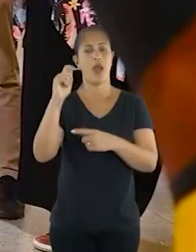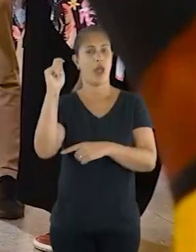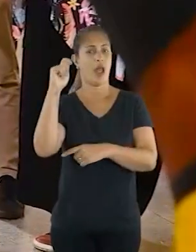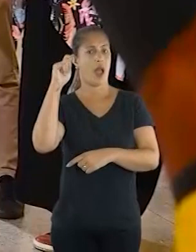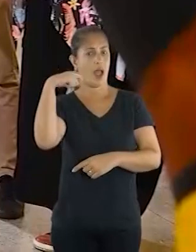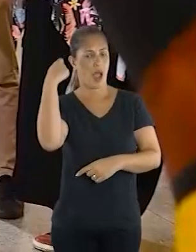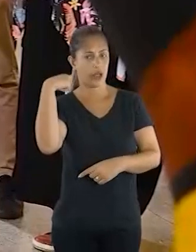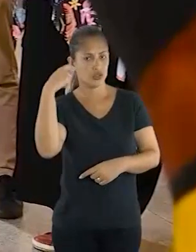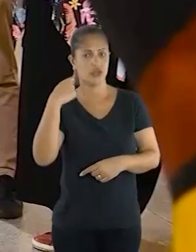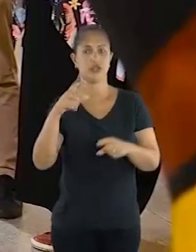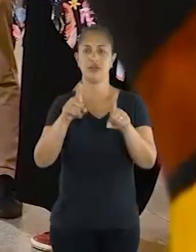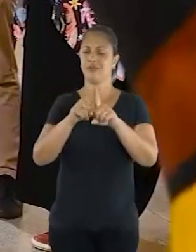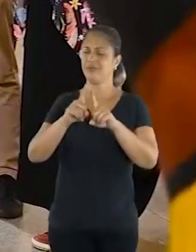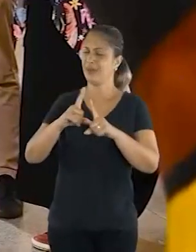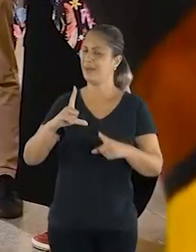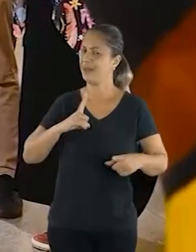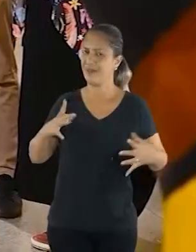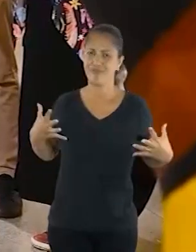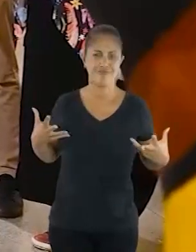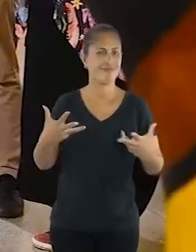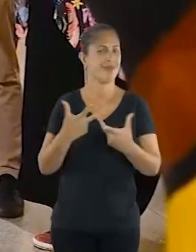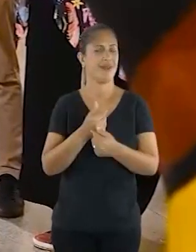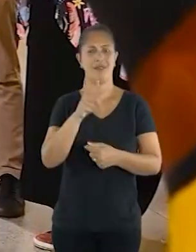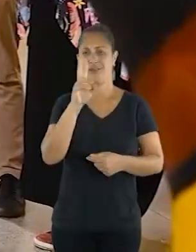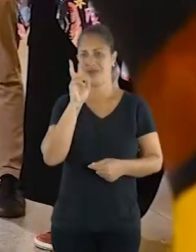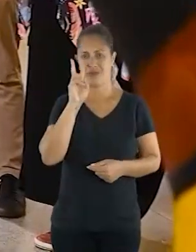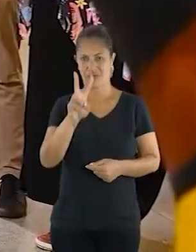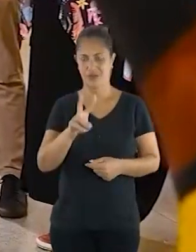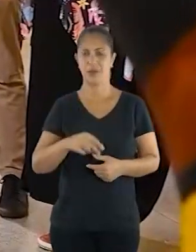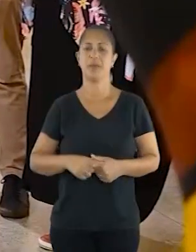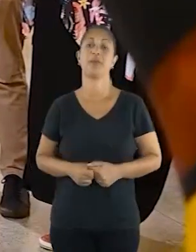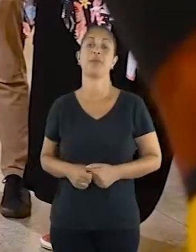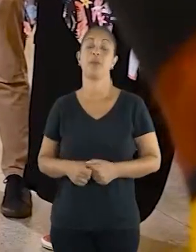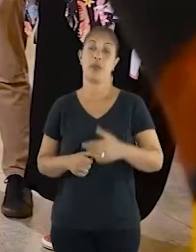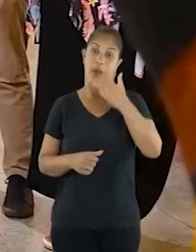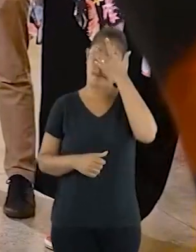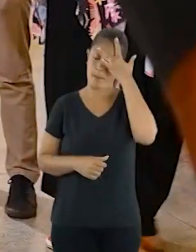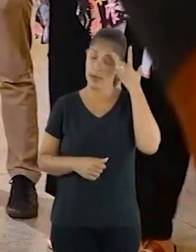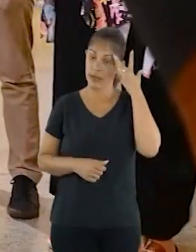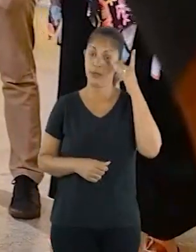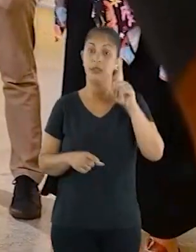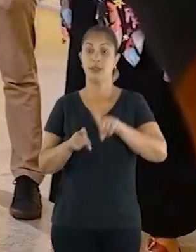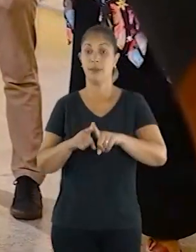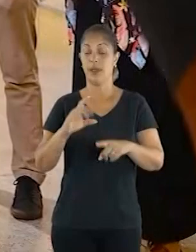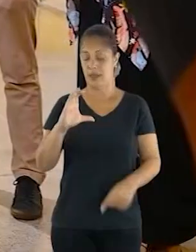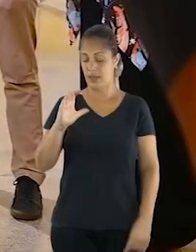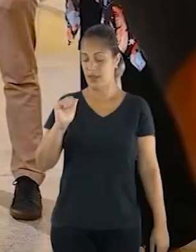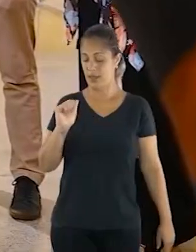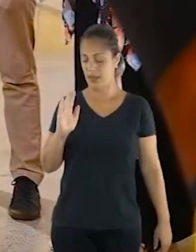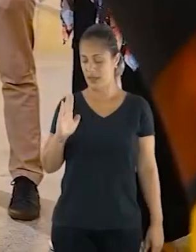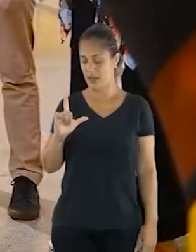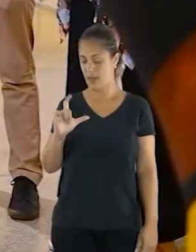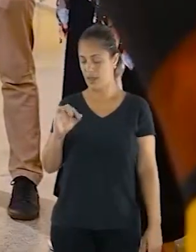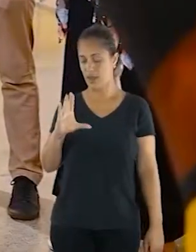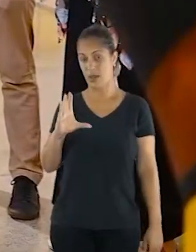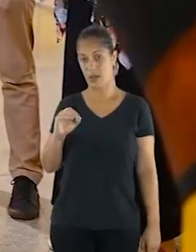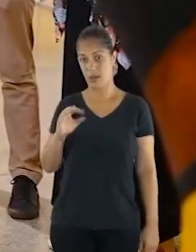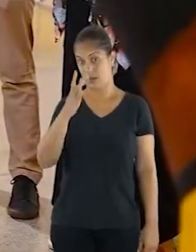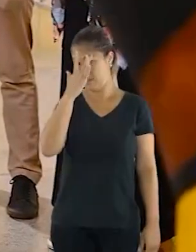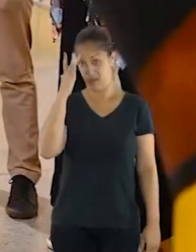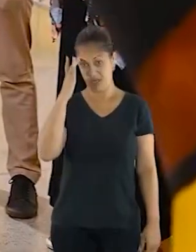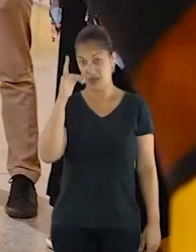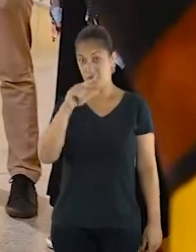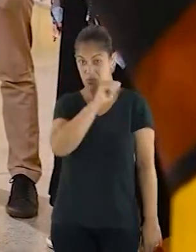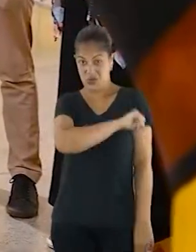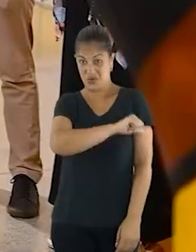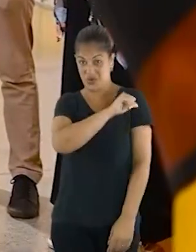diferentes, maravilhosos também, que vocês vão ver. Gente, o caboclo de lança. As pessoas